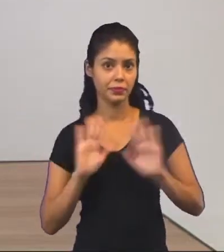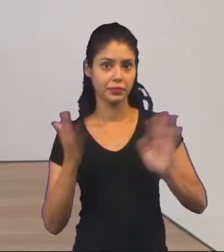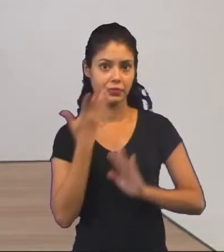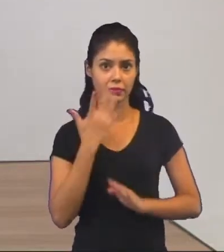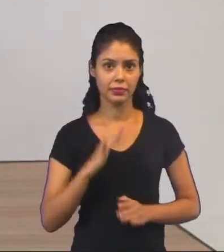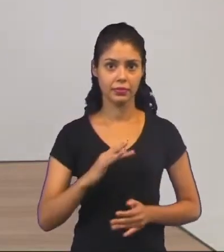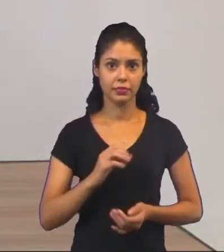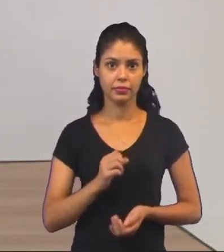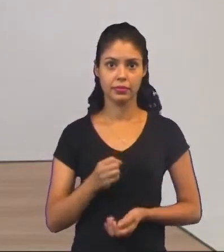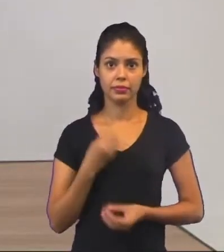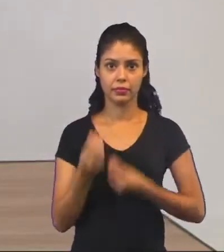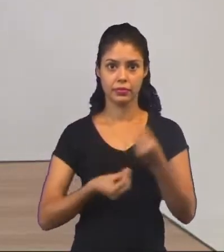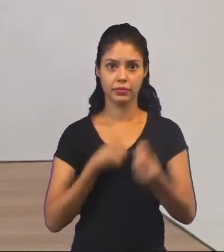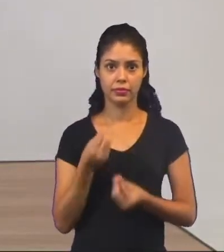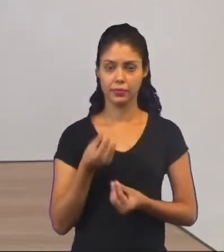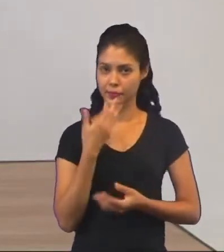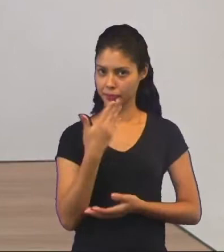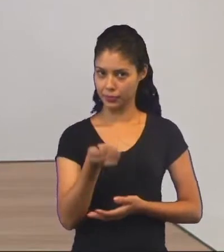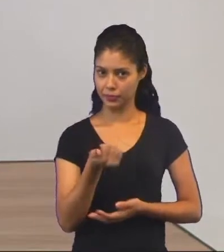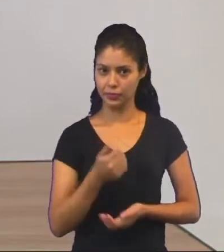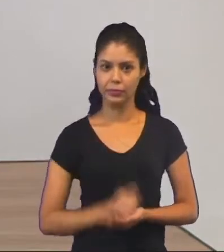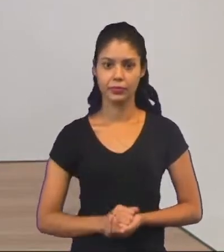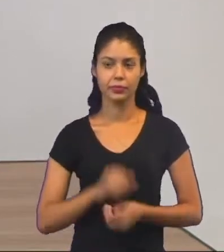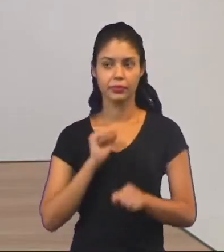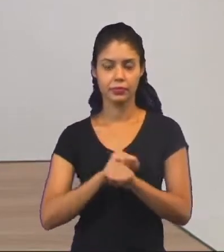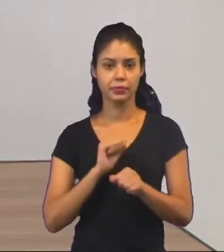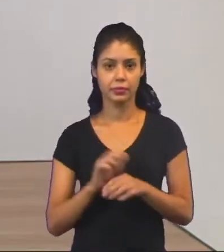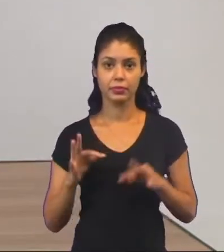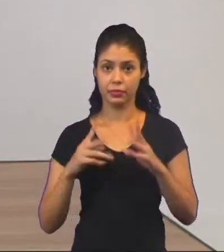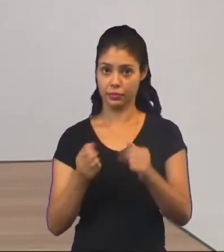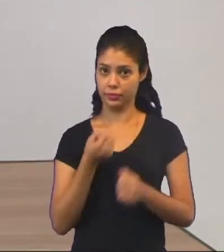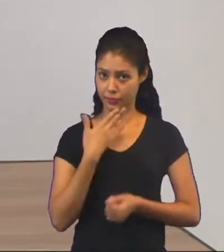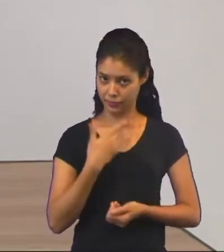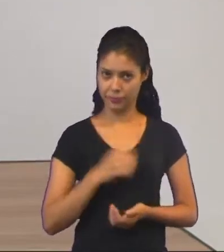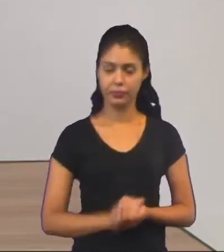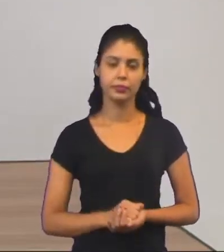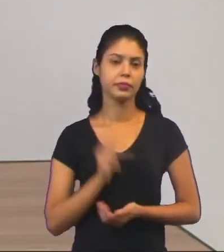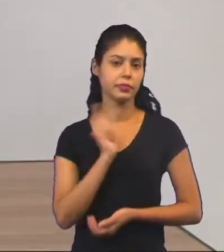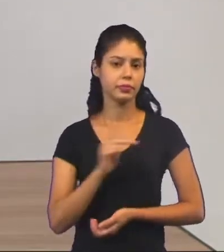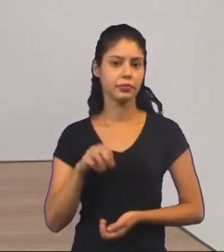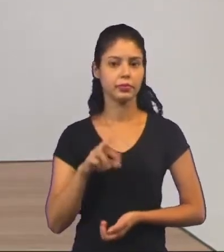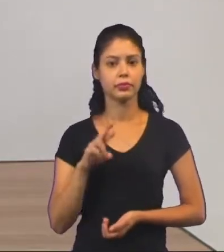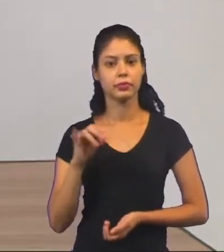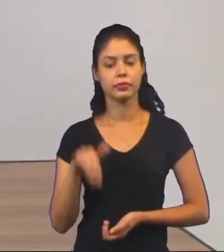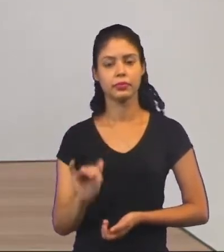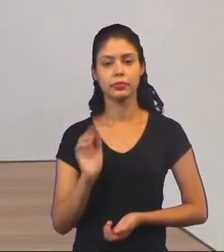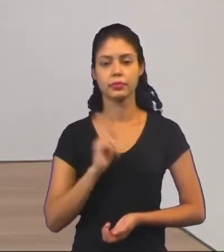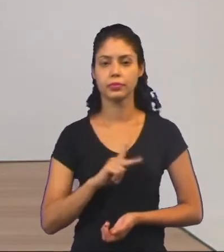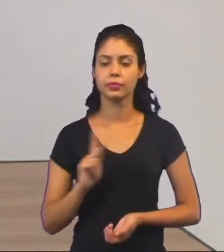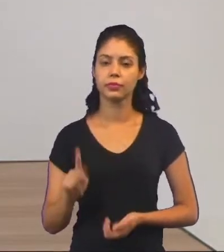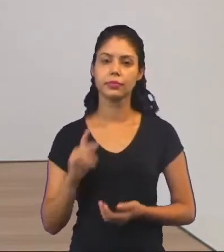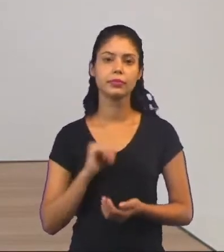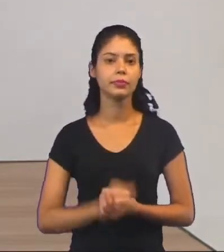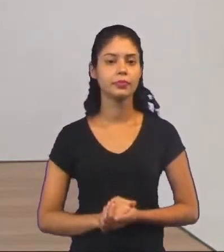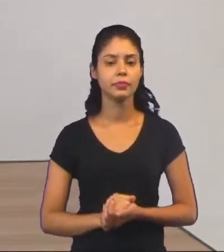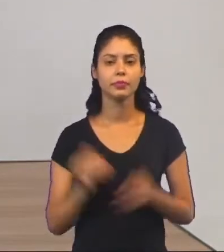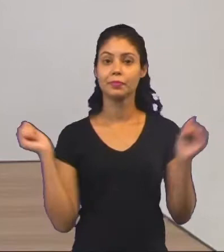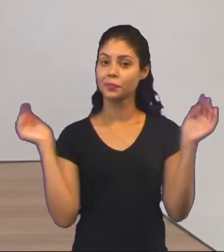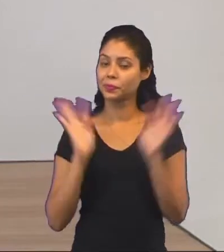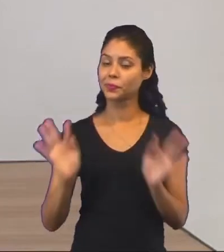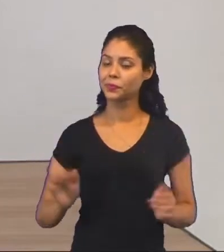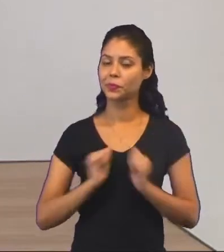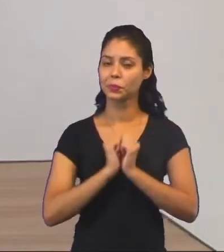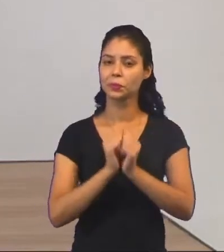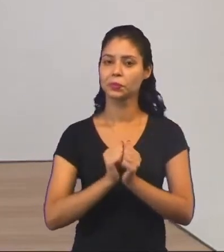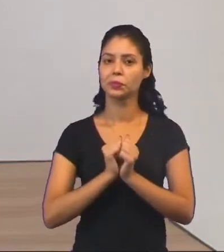Olá, crianças! Como vocês estão? Espero que todos estejam muito bem. Sou a professora Marilane Moraes e estou feliz porque